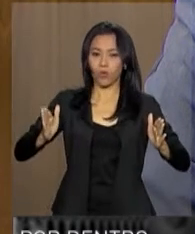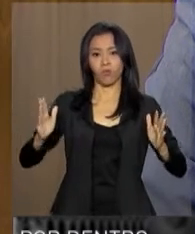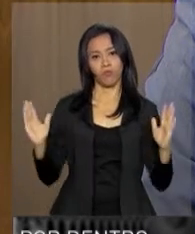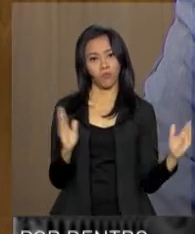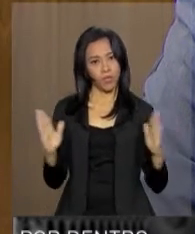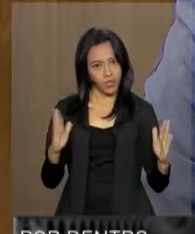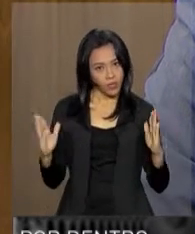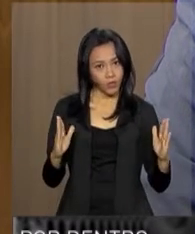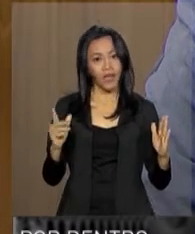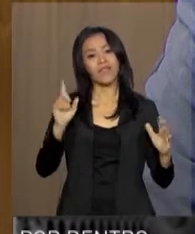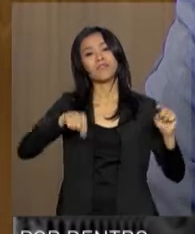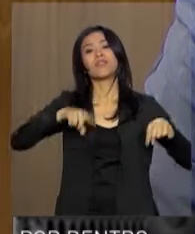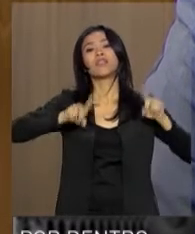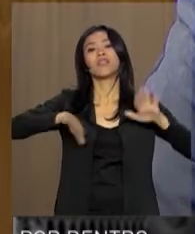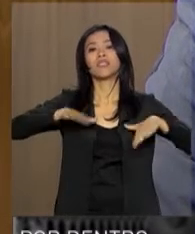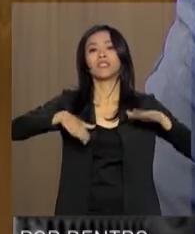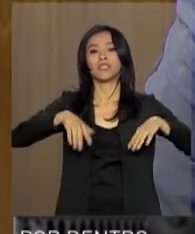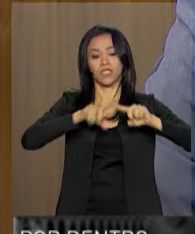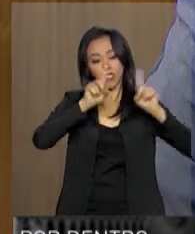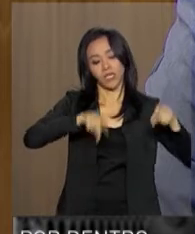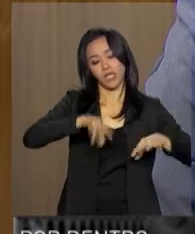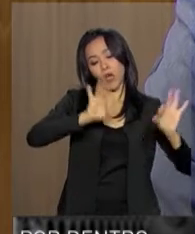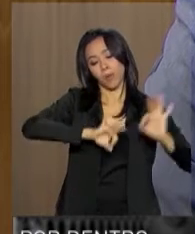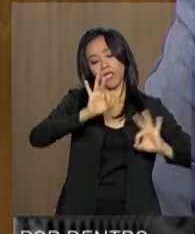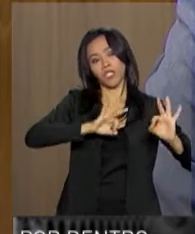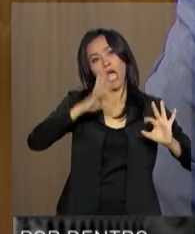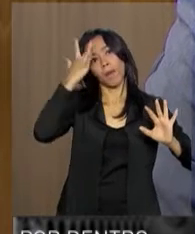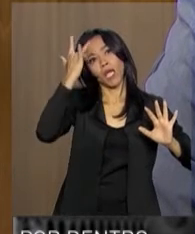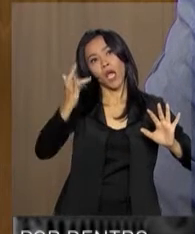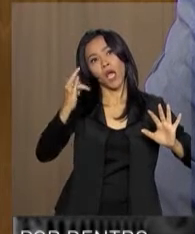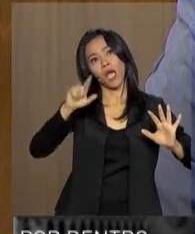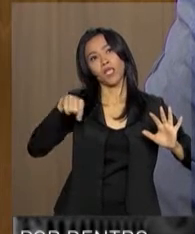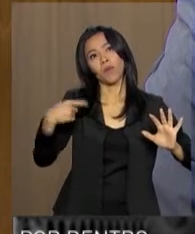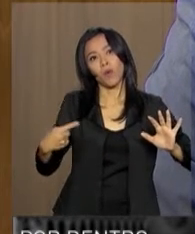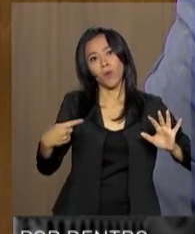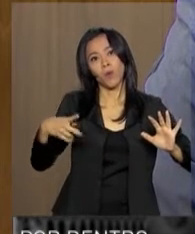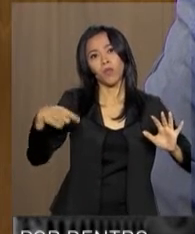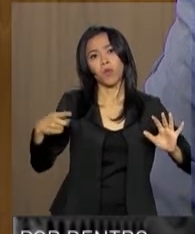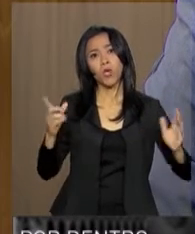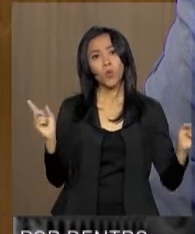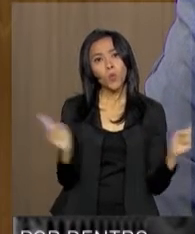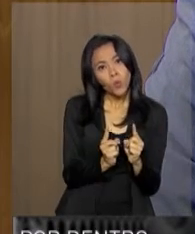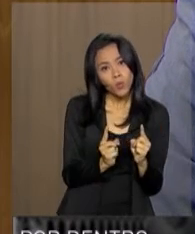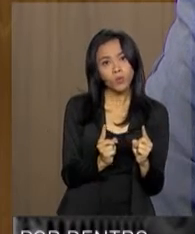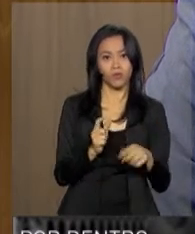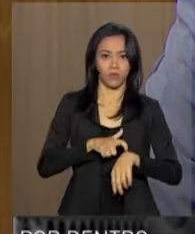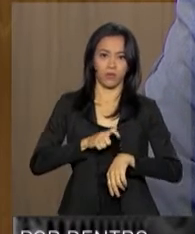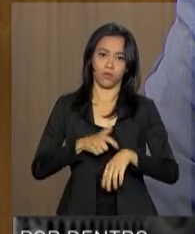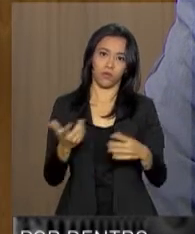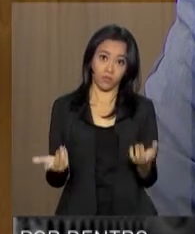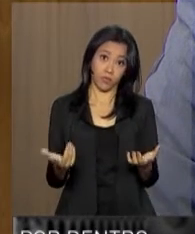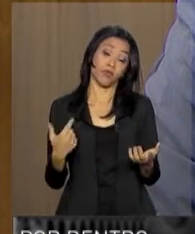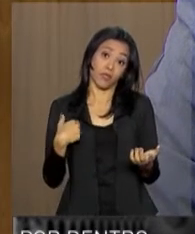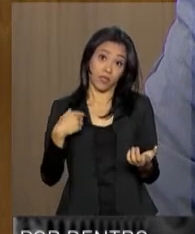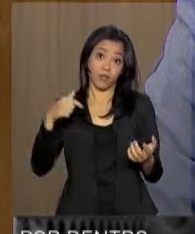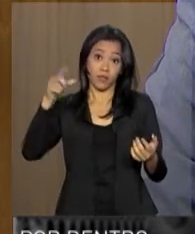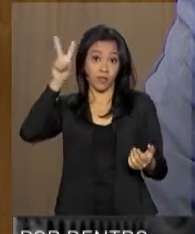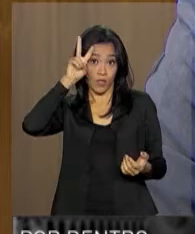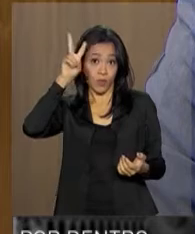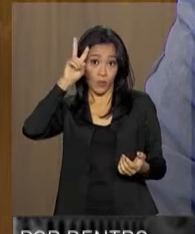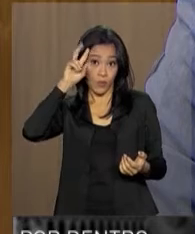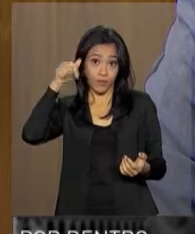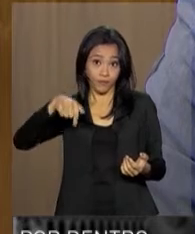curtíssimo prazo amanhã a semana seguinte e tanto isso é verdade que na segunda feira dessa semana a gente